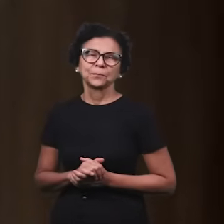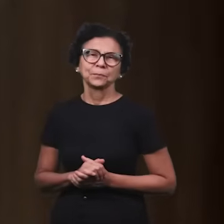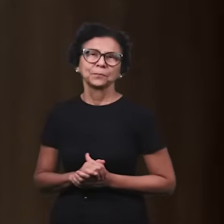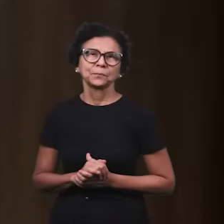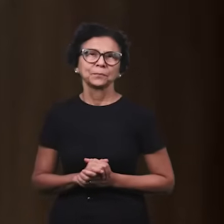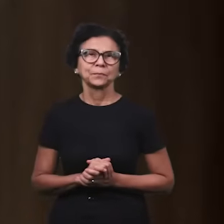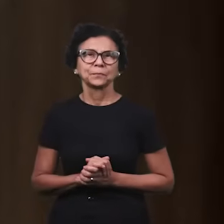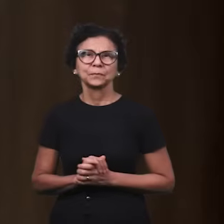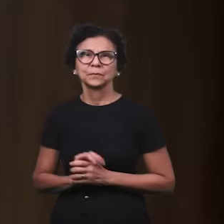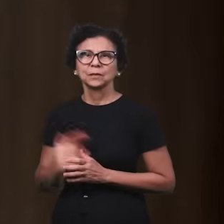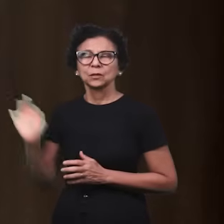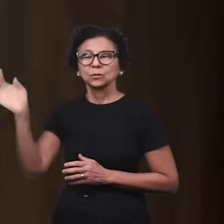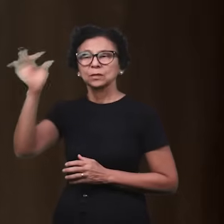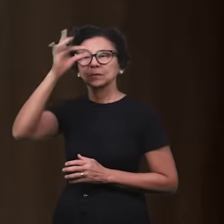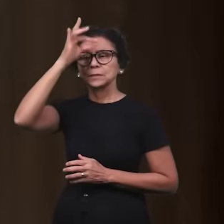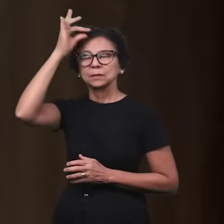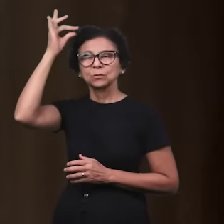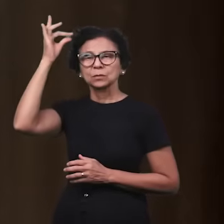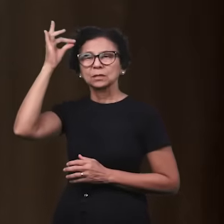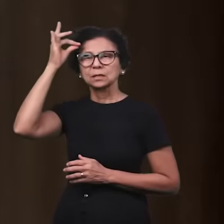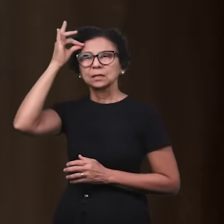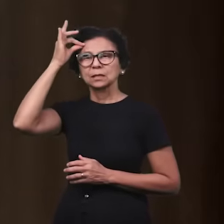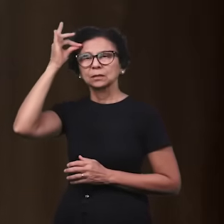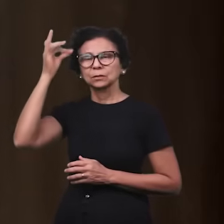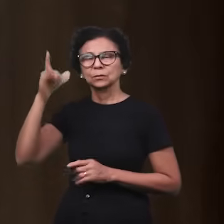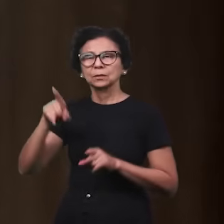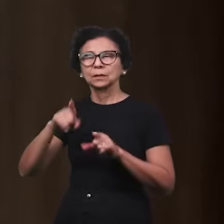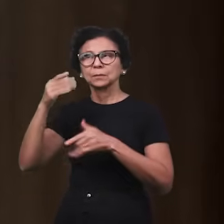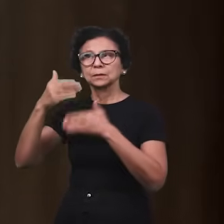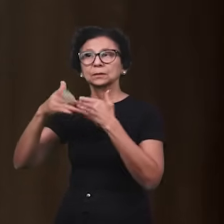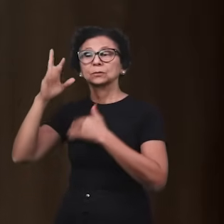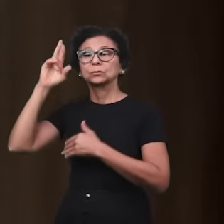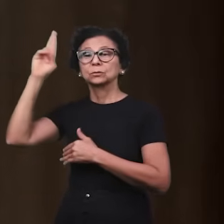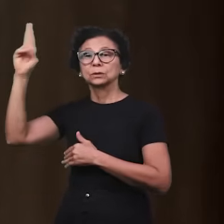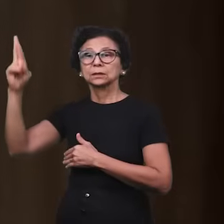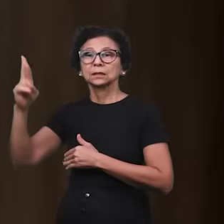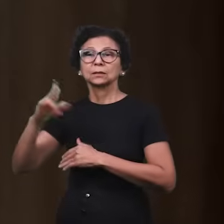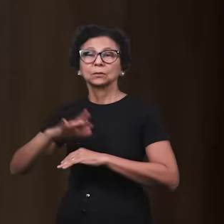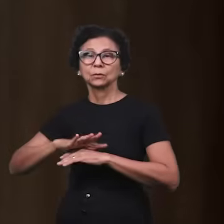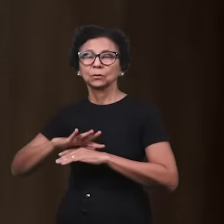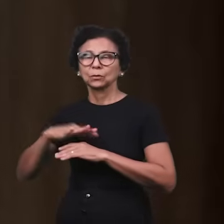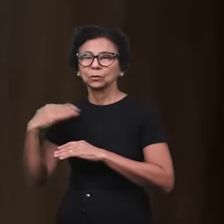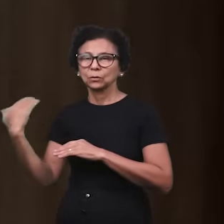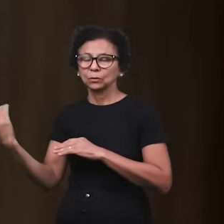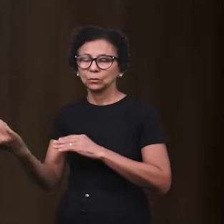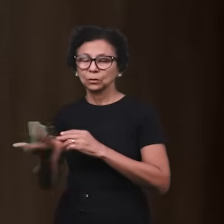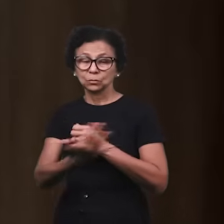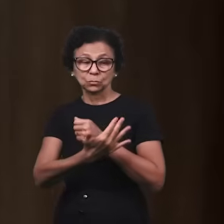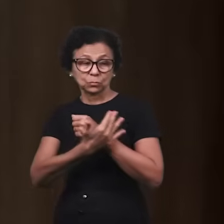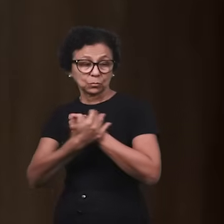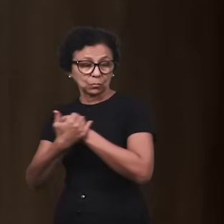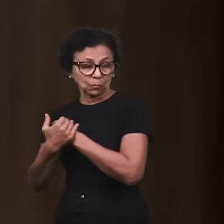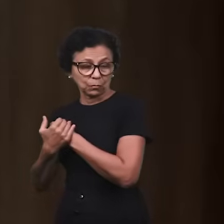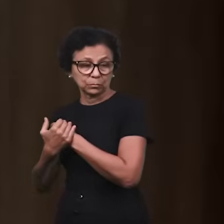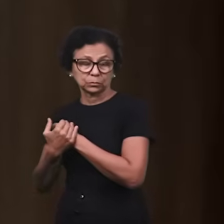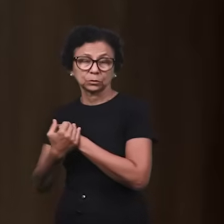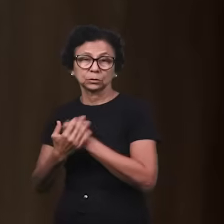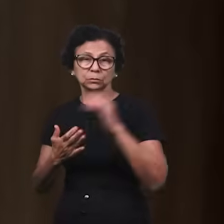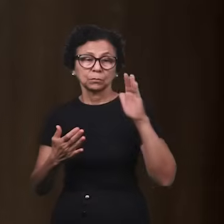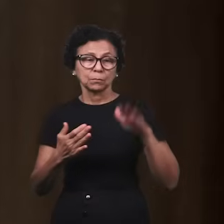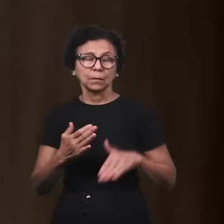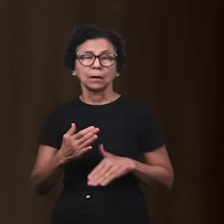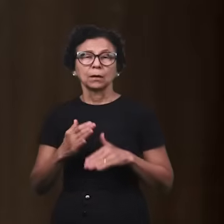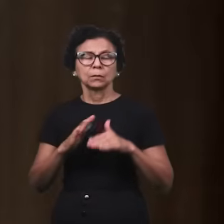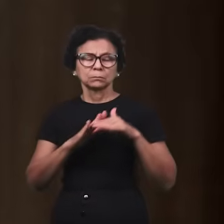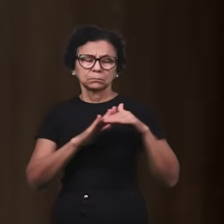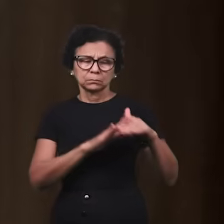Cercada pela presença do Senhor. Vamos construir nosso lar, nossa família, na